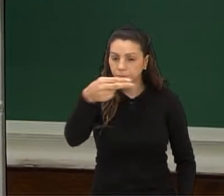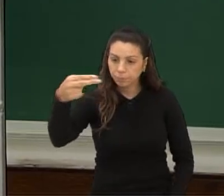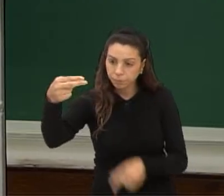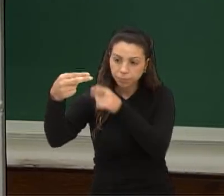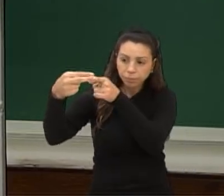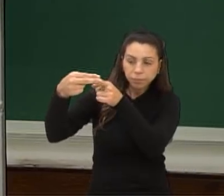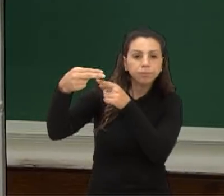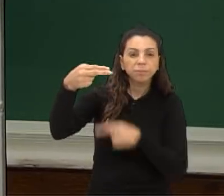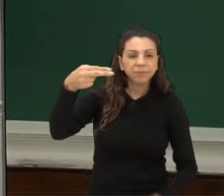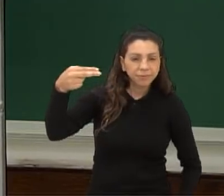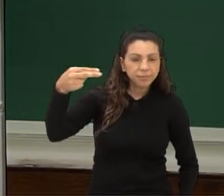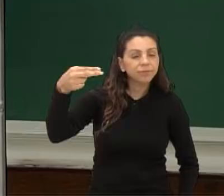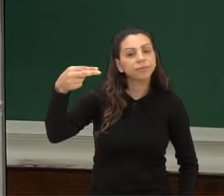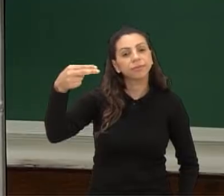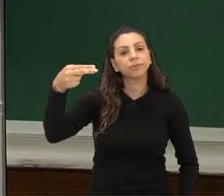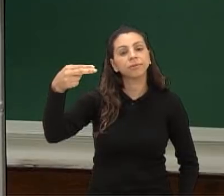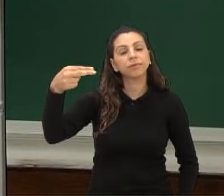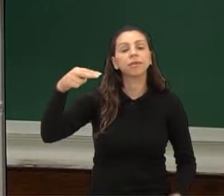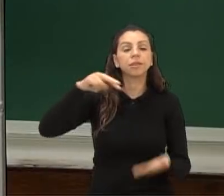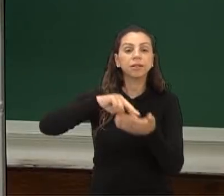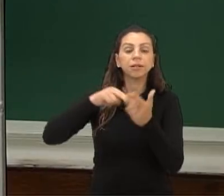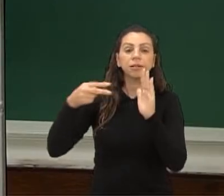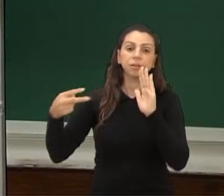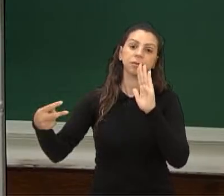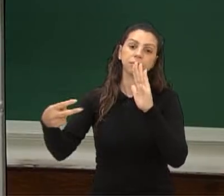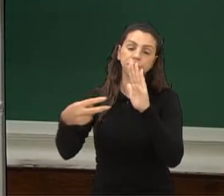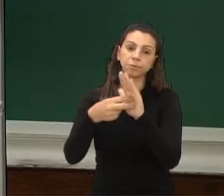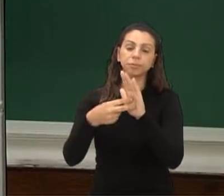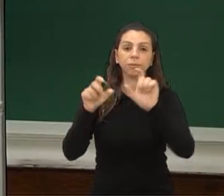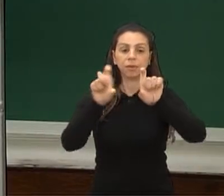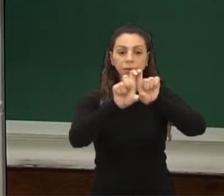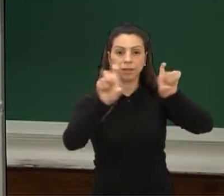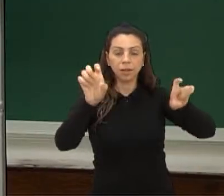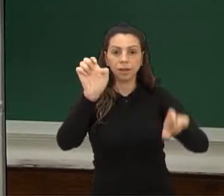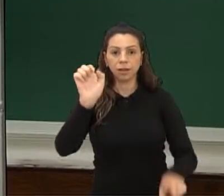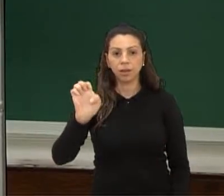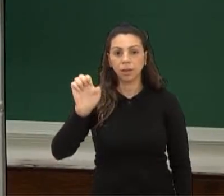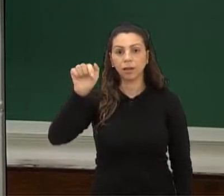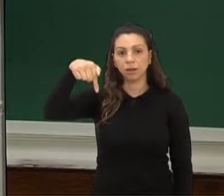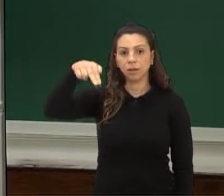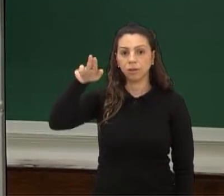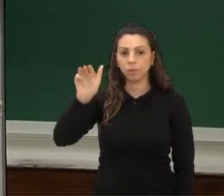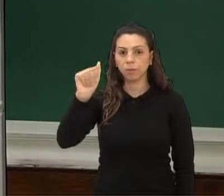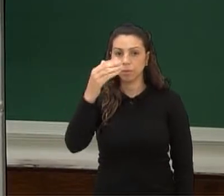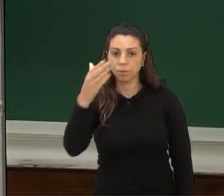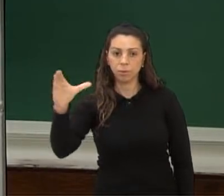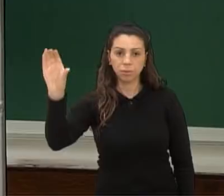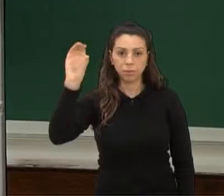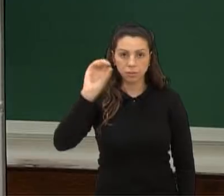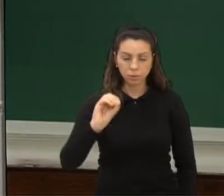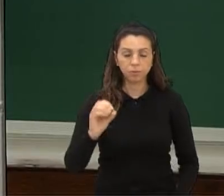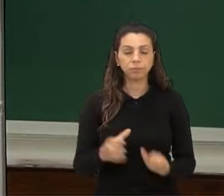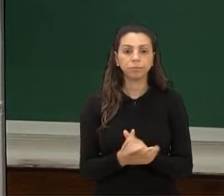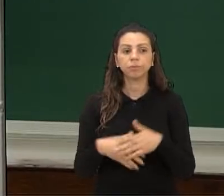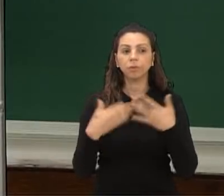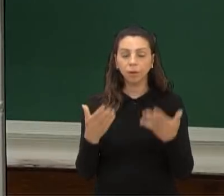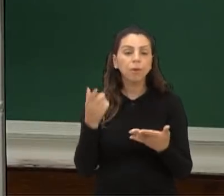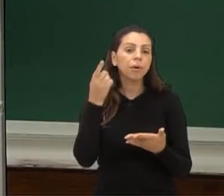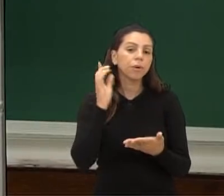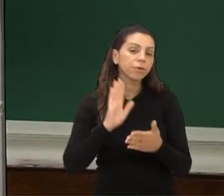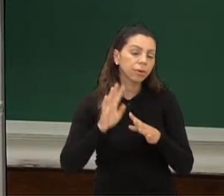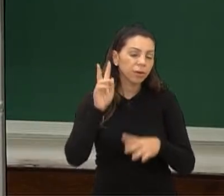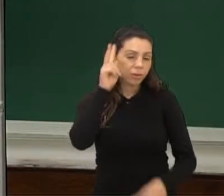no meio, aí sim ela se torna uma equação, ok? Bom, então já que a gente está falando